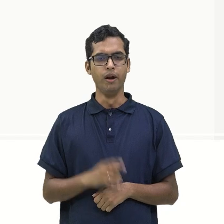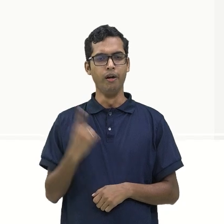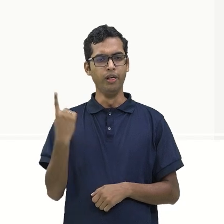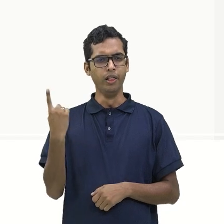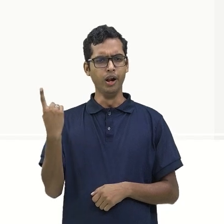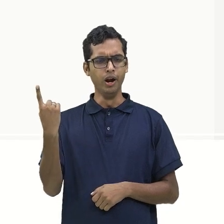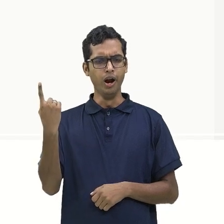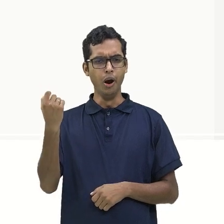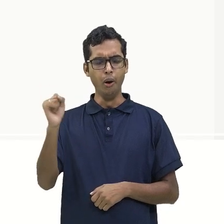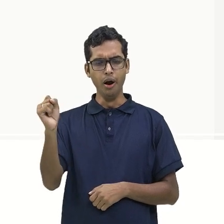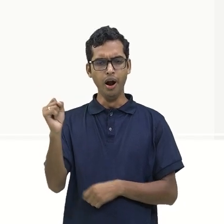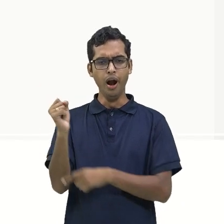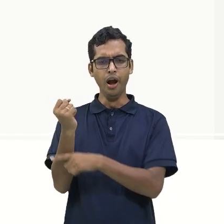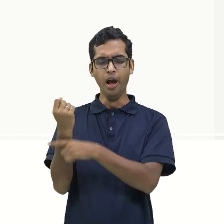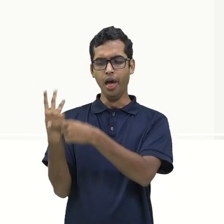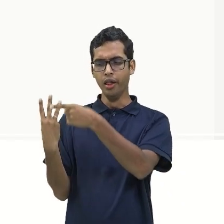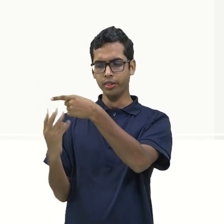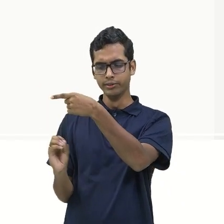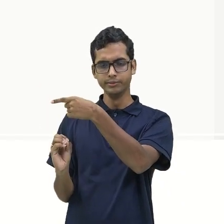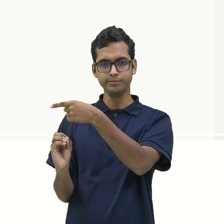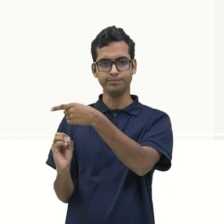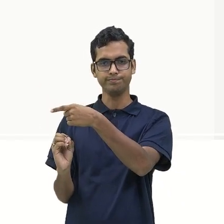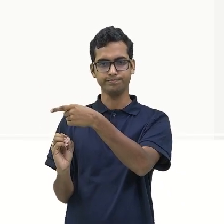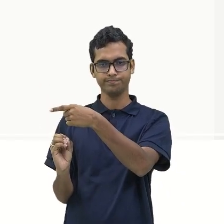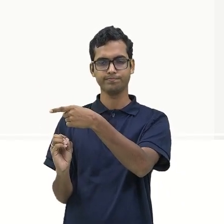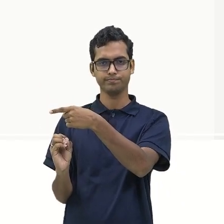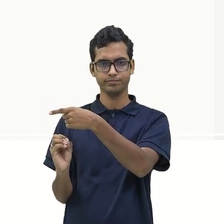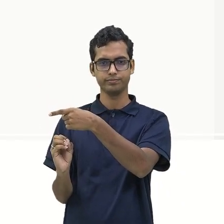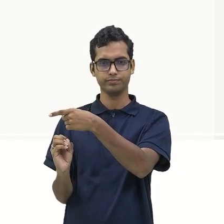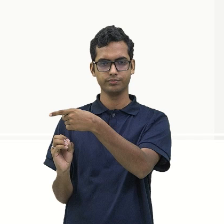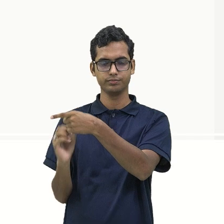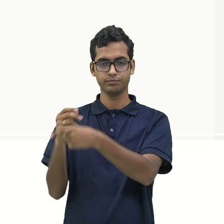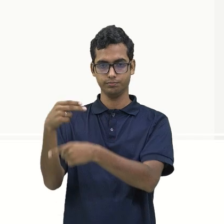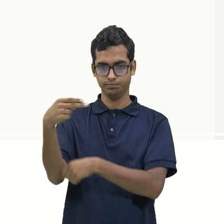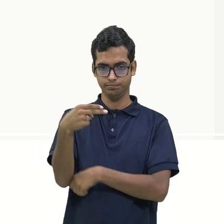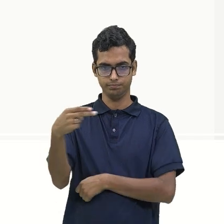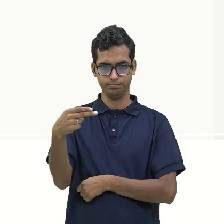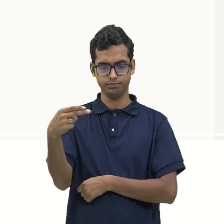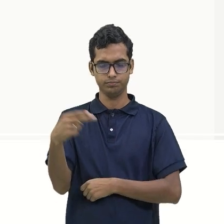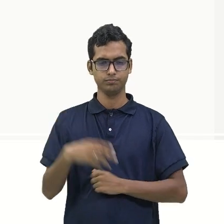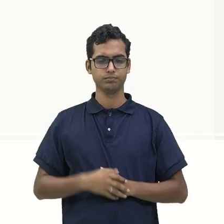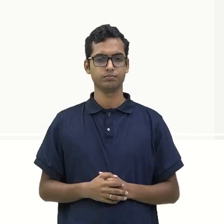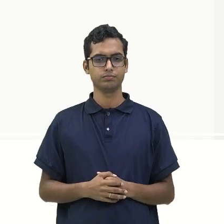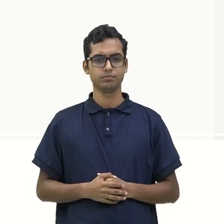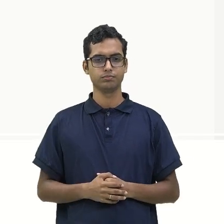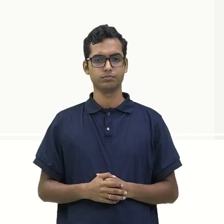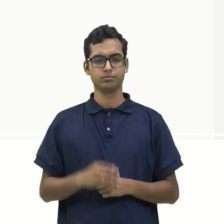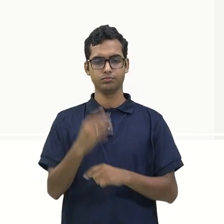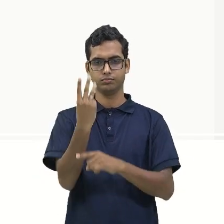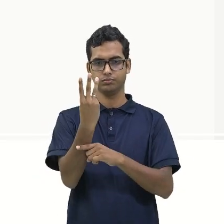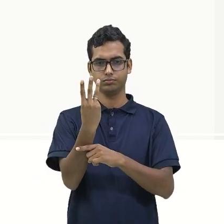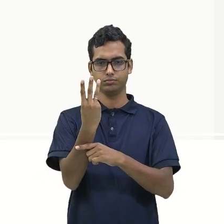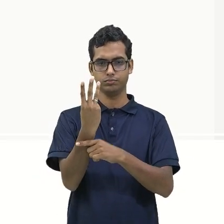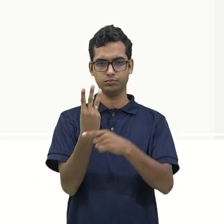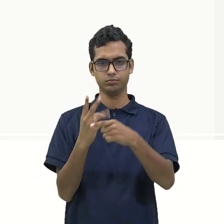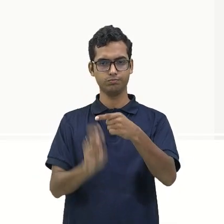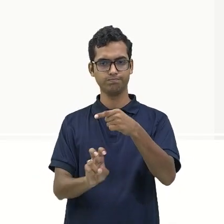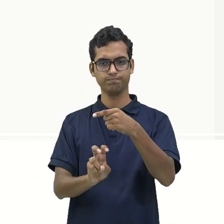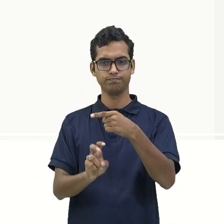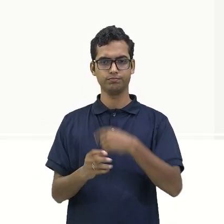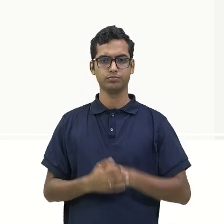18 sobre 30 é igual a 3 sobre